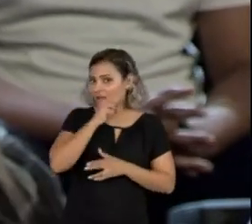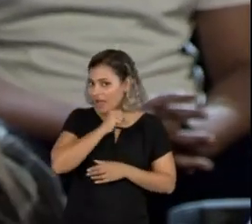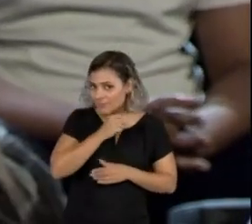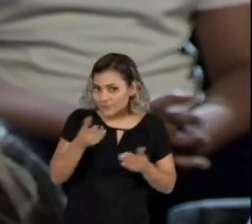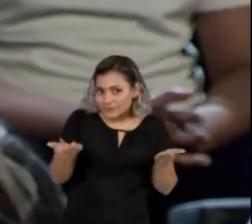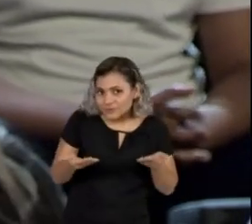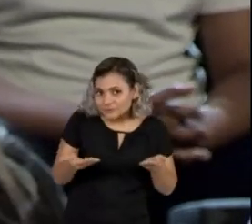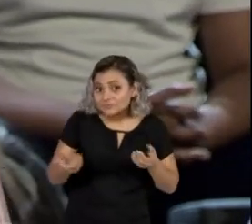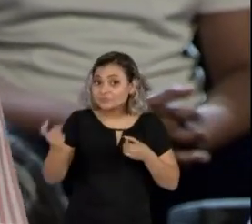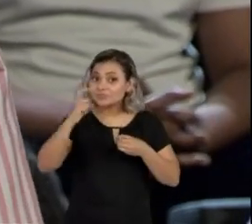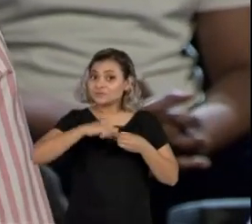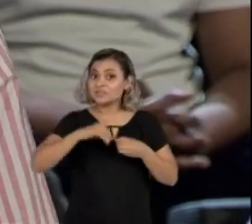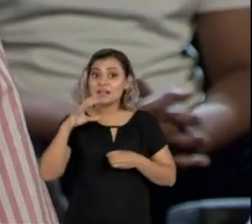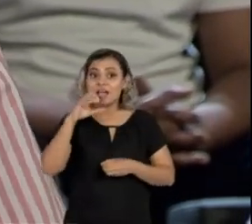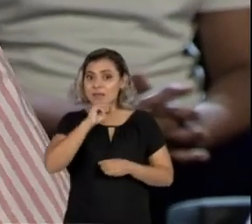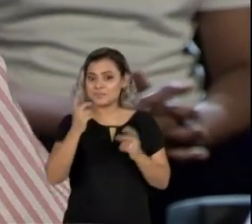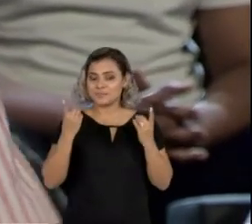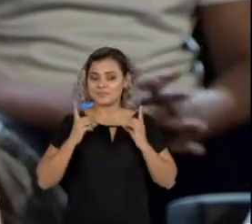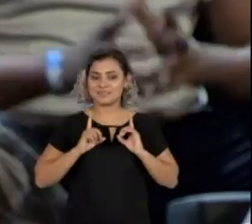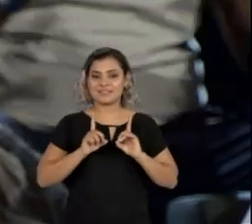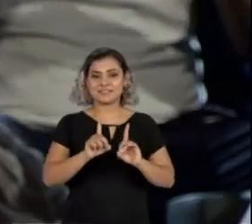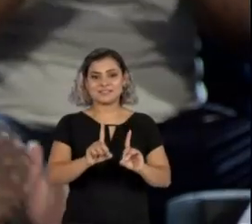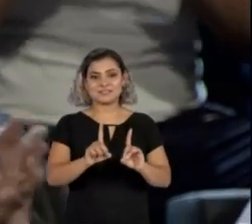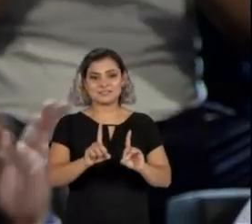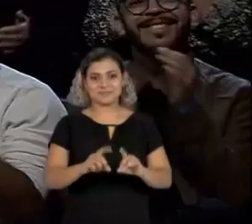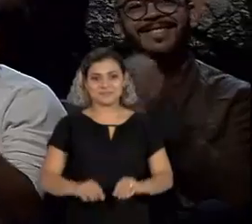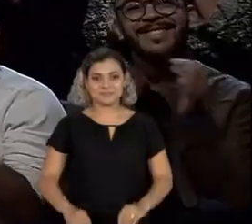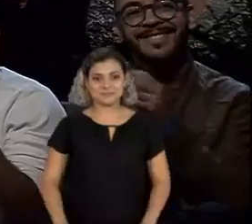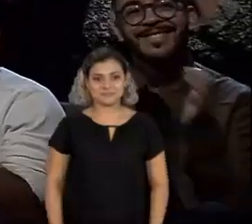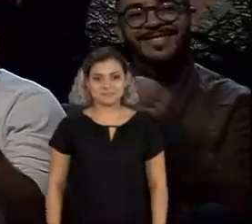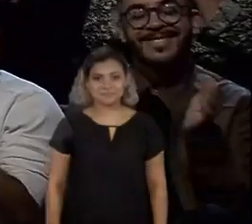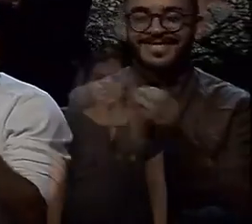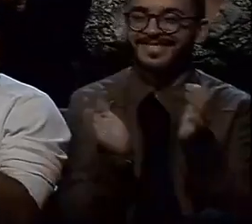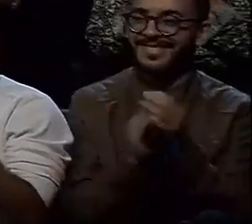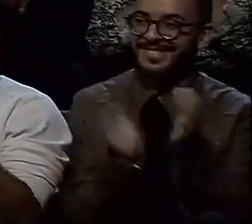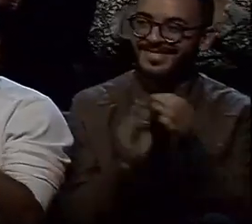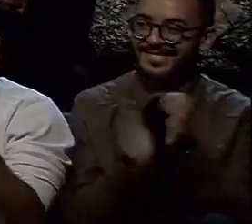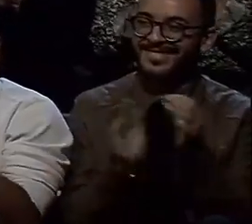primeiro intervalo. Voltamos já já com o Persona em Foco de hoje.